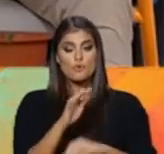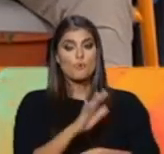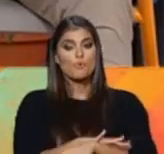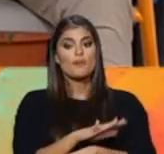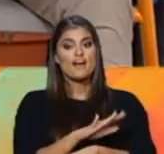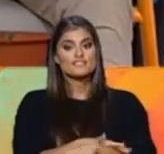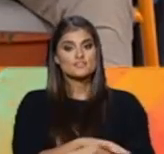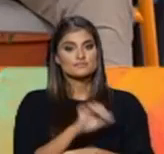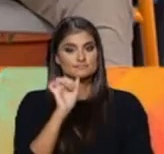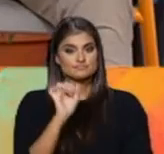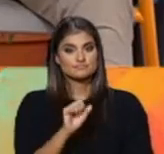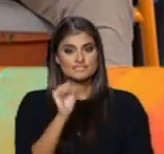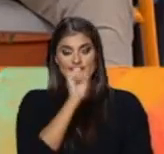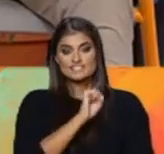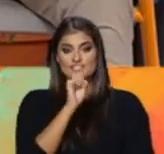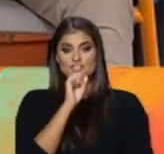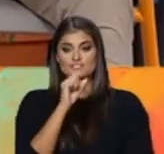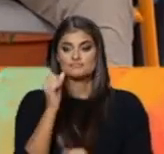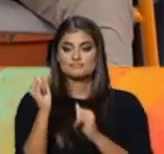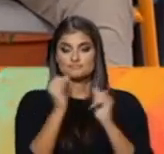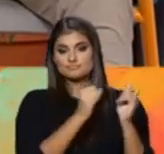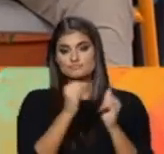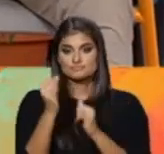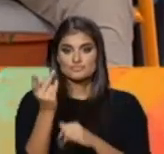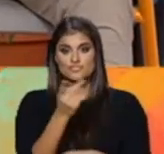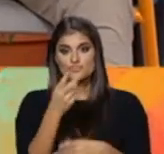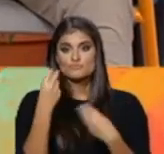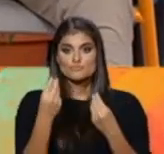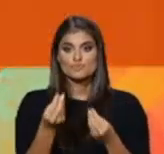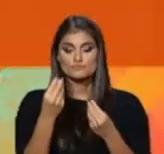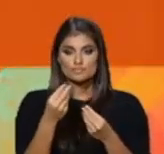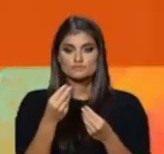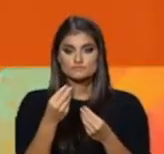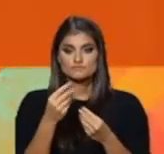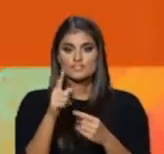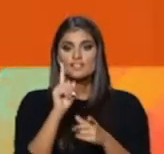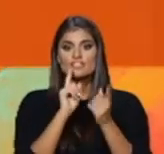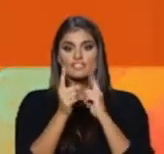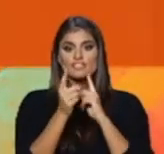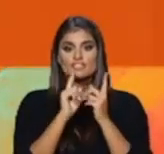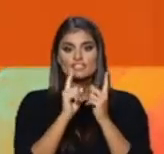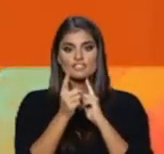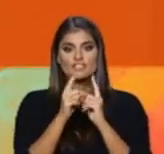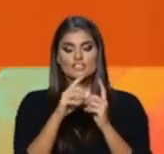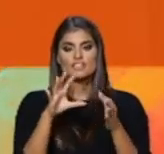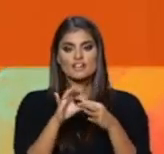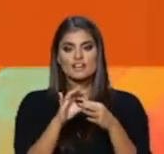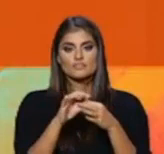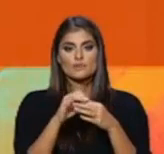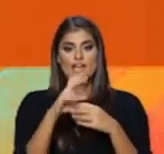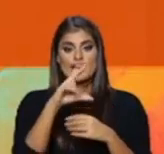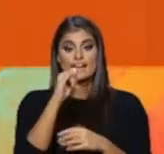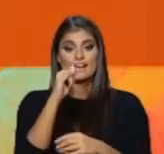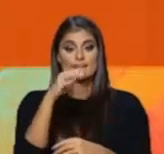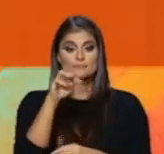mesmo. Típico de cantador ao desafio. Vocês estiveram muito bem. Foi uma desgarrada muito animada. A nível de